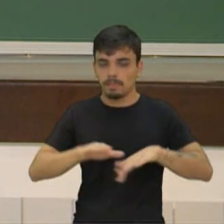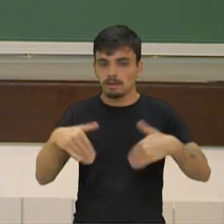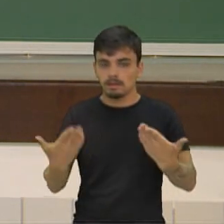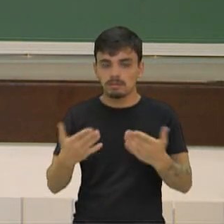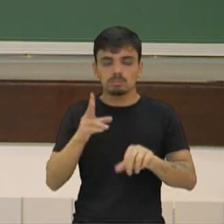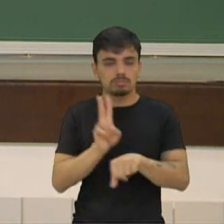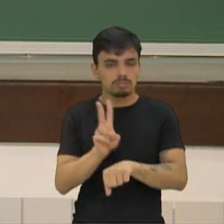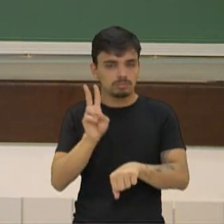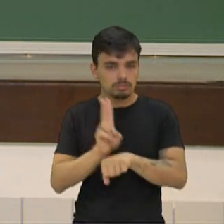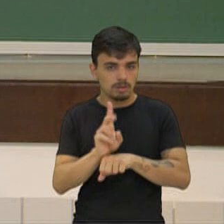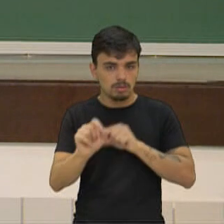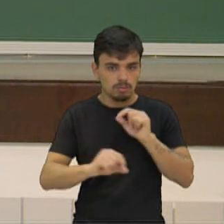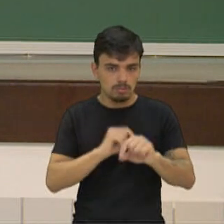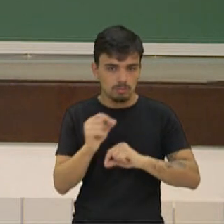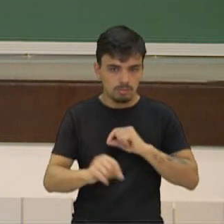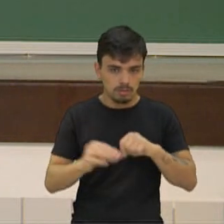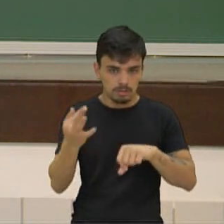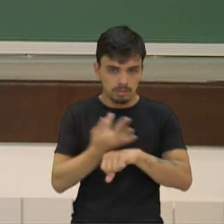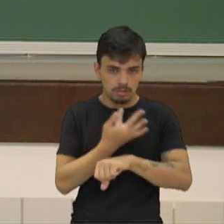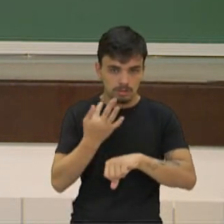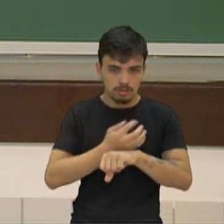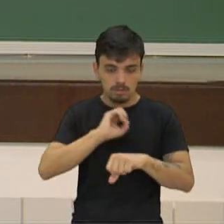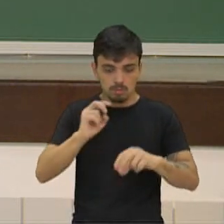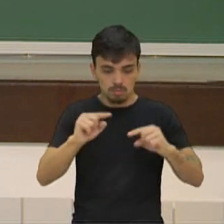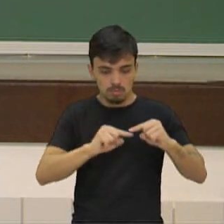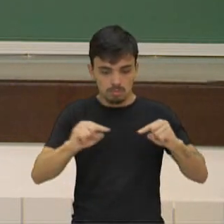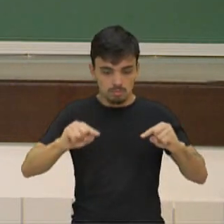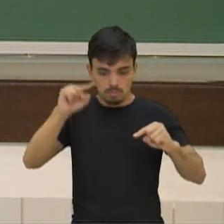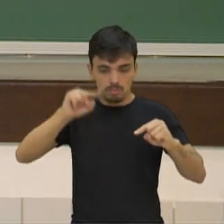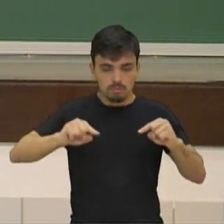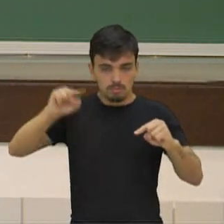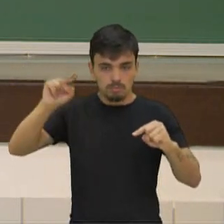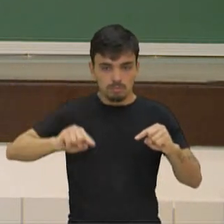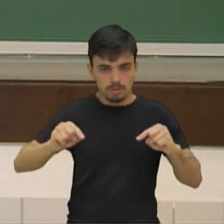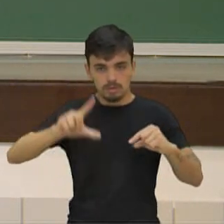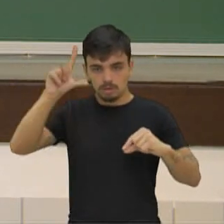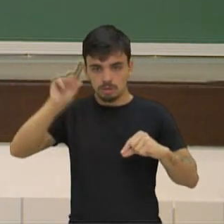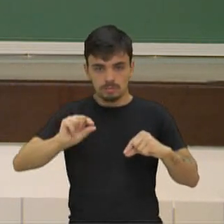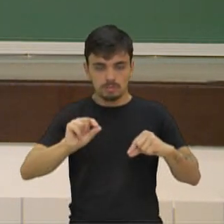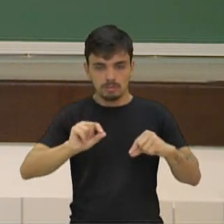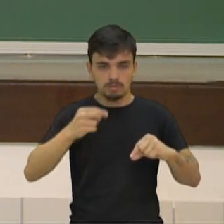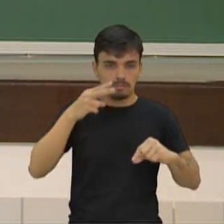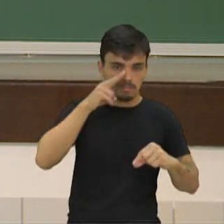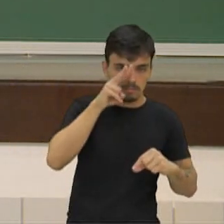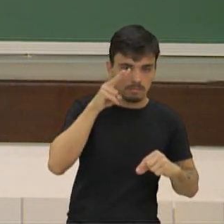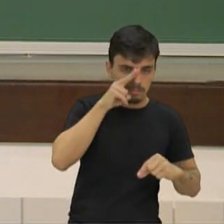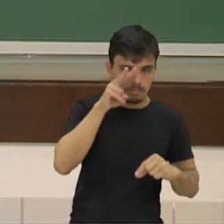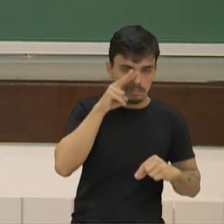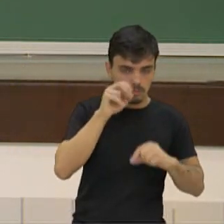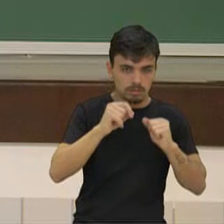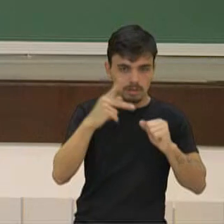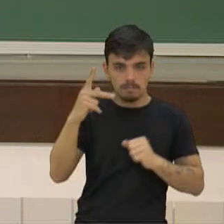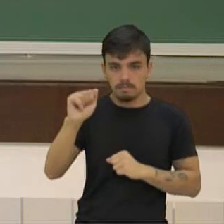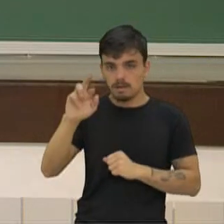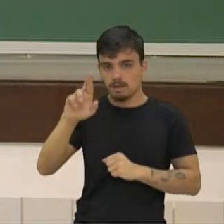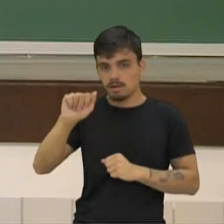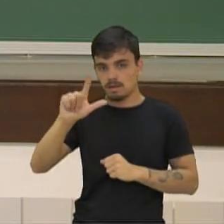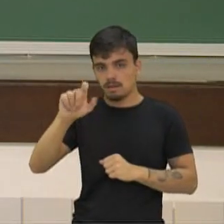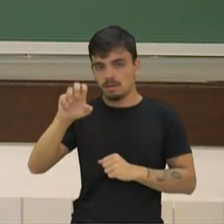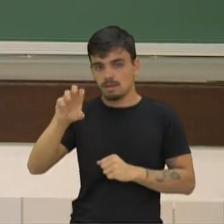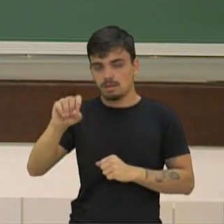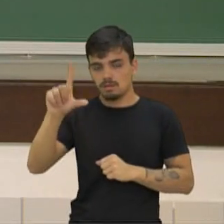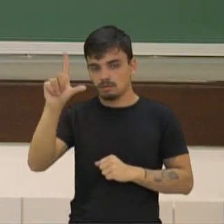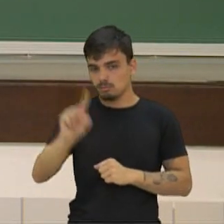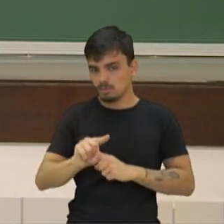cuidado. A resistência equivalente, ela diminui quanto mais resistores estiverem ligados em paralelo, tá? Então,